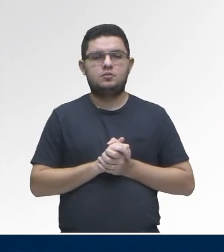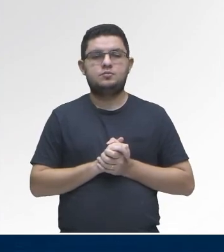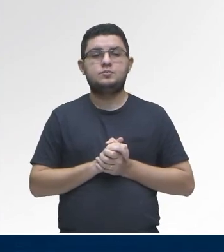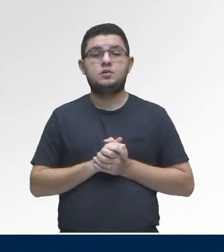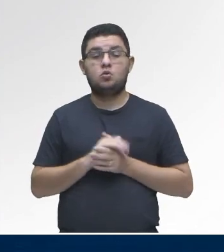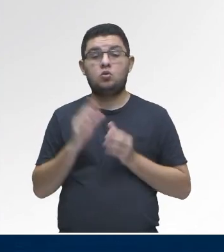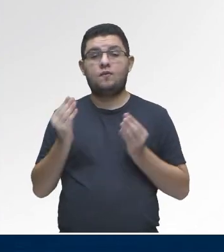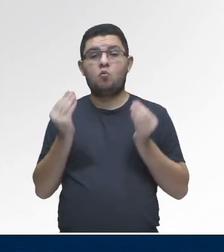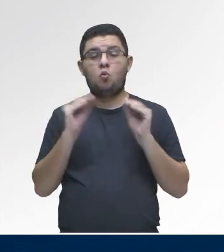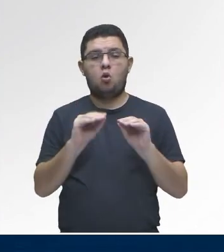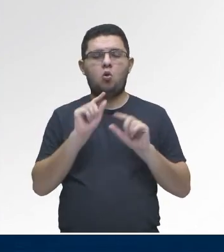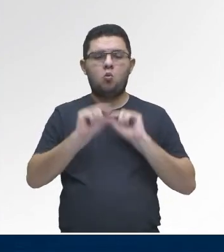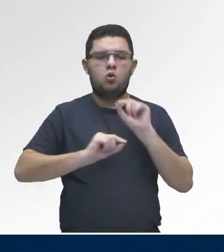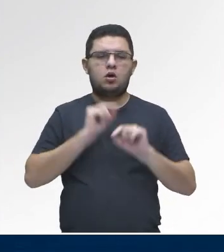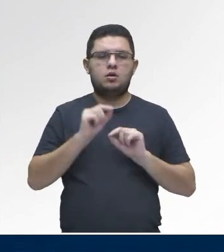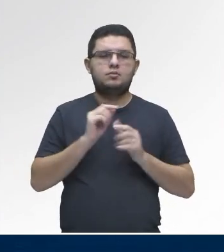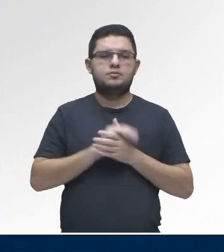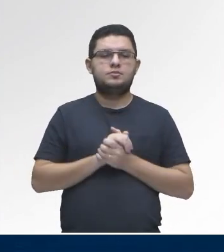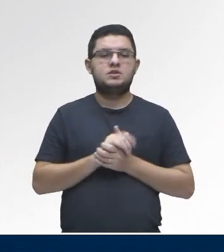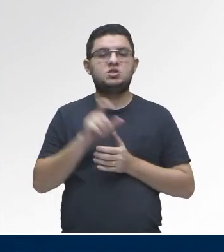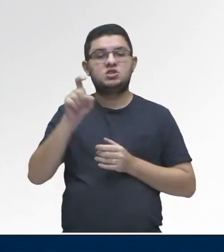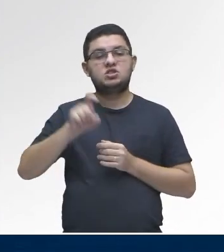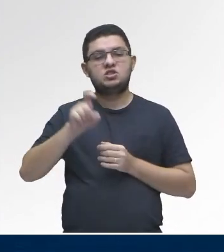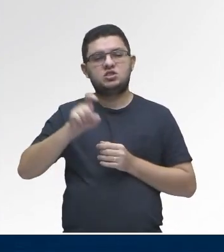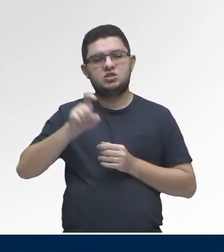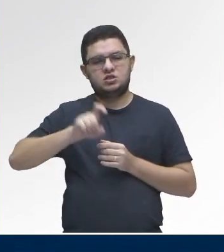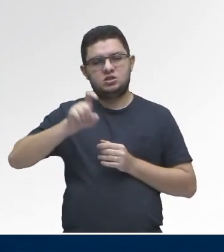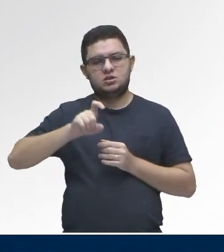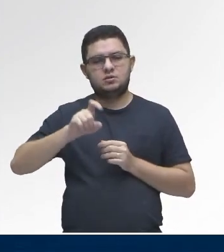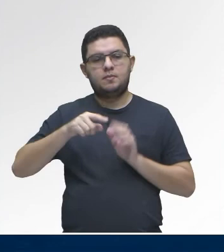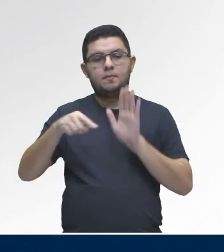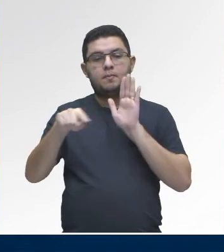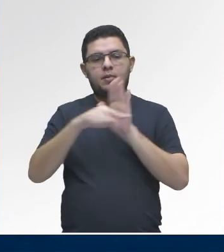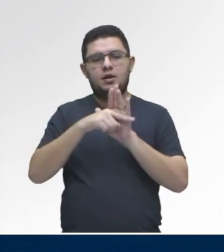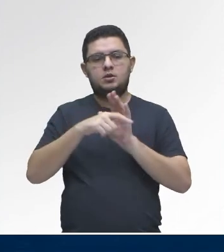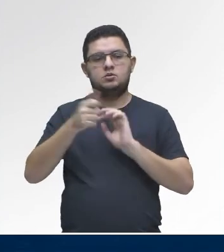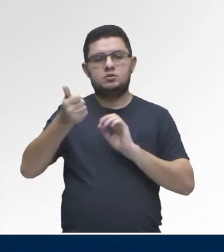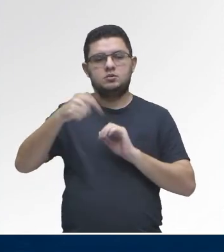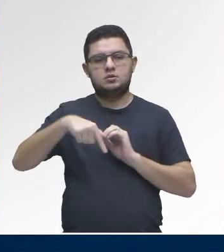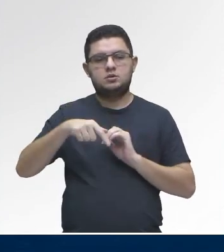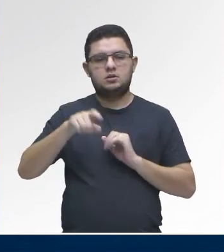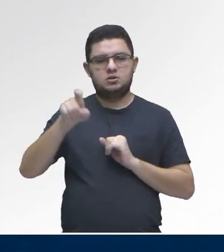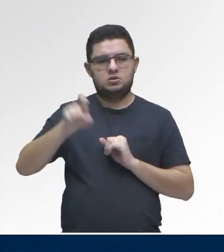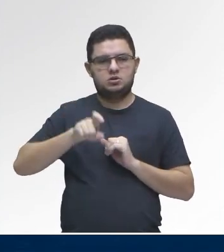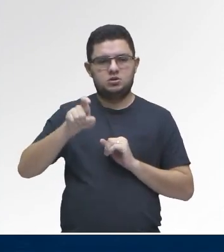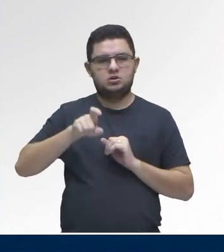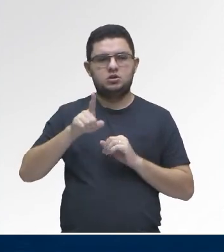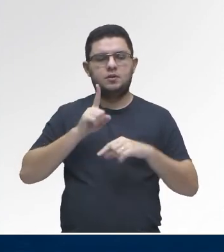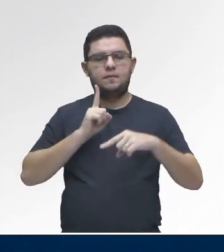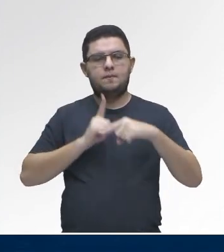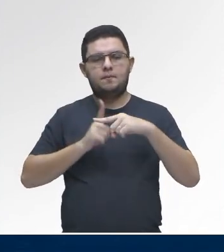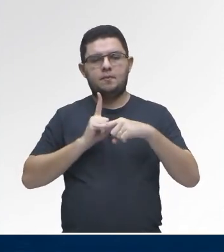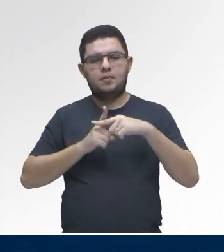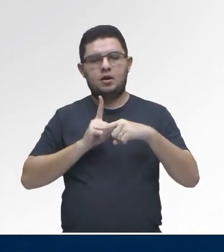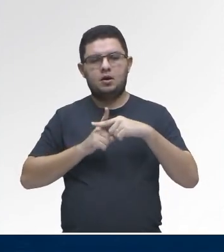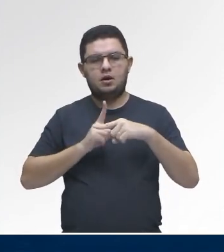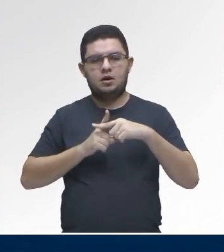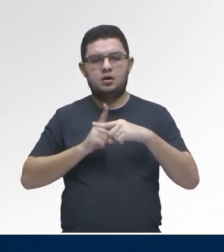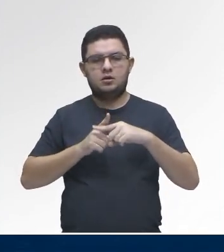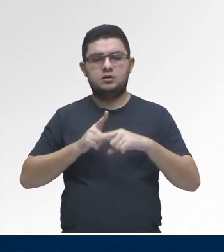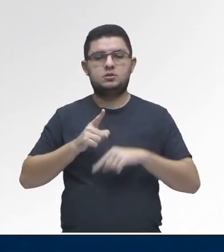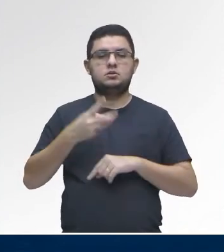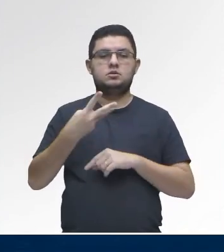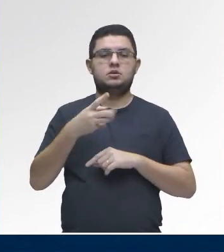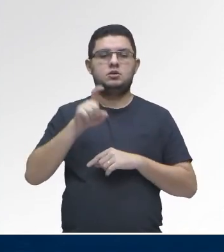aqui esses 3 termos. Olha só o que vai acontecer. Estou colocando o x, o menos 17x e